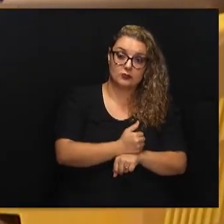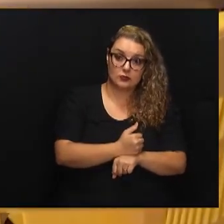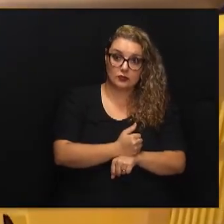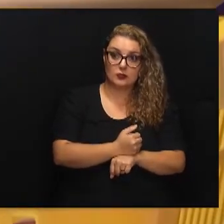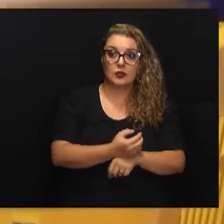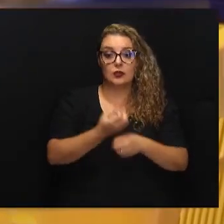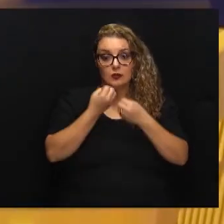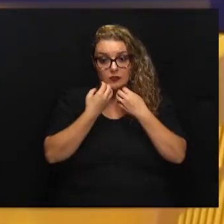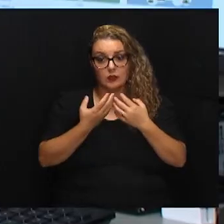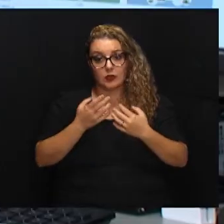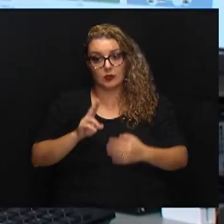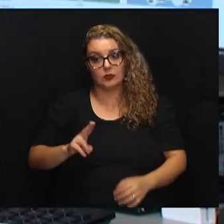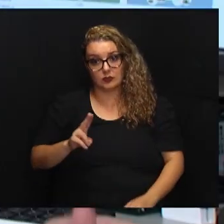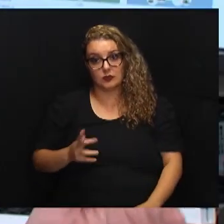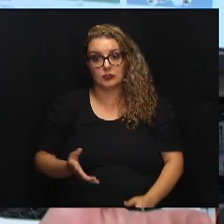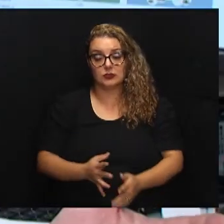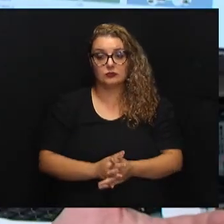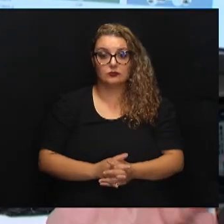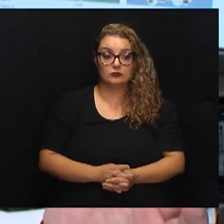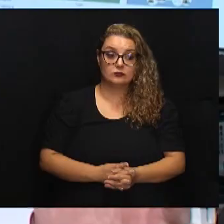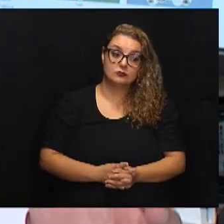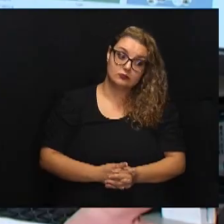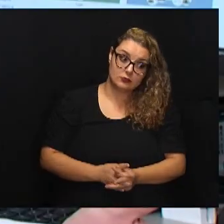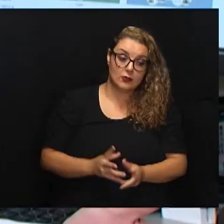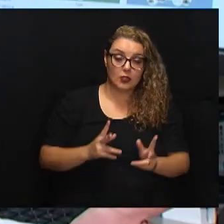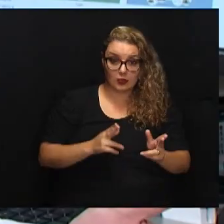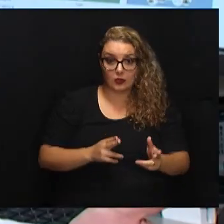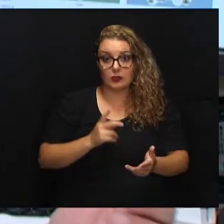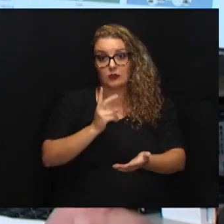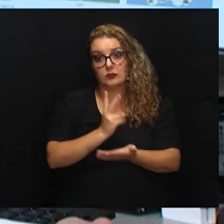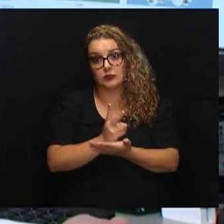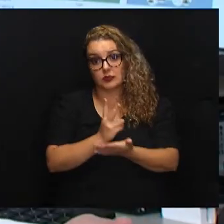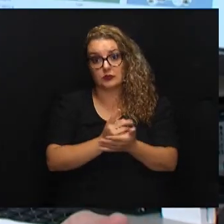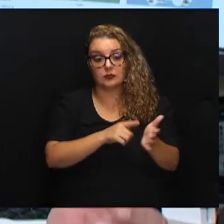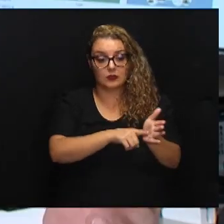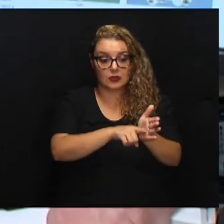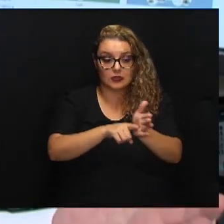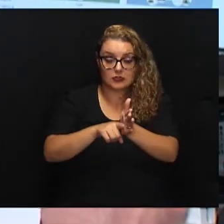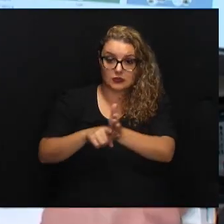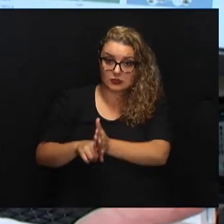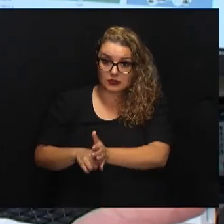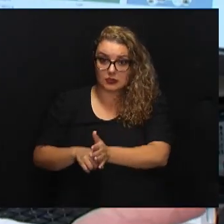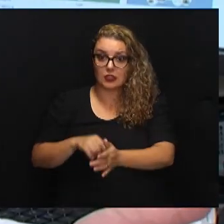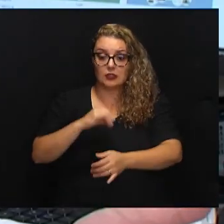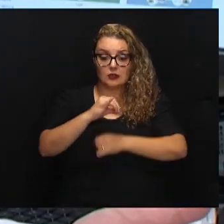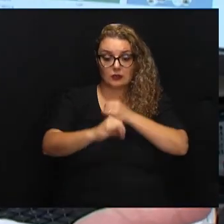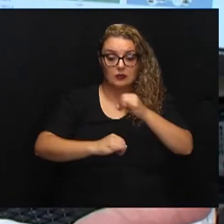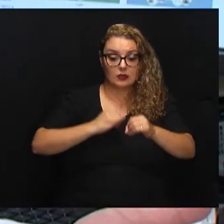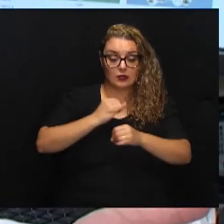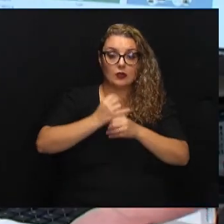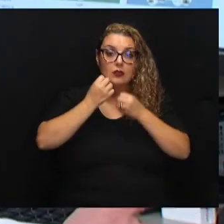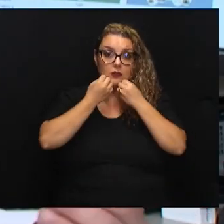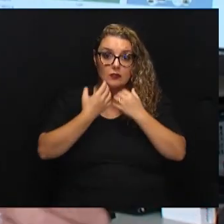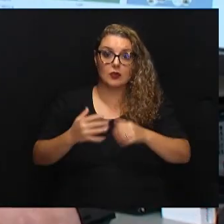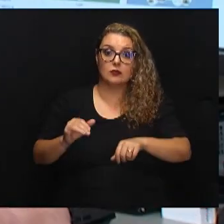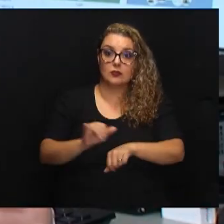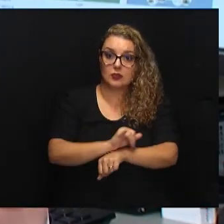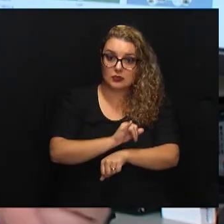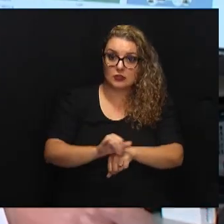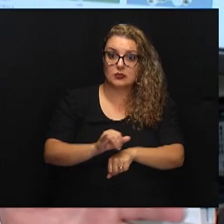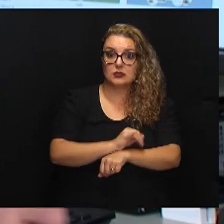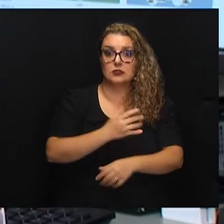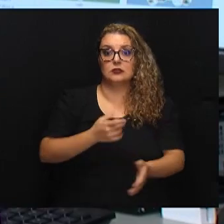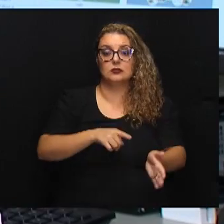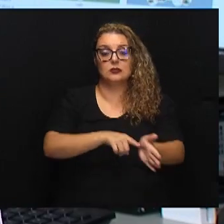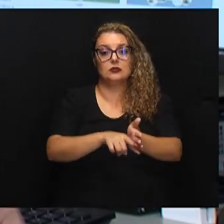boas condições de uso. Olha, como sempre, pesquisar preços. A internet é uma boa ferramenta de pesquisa,